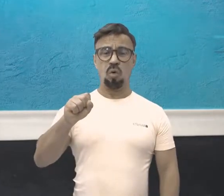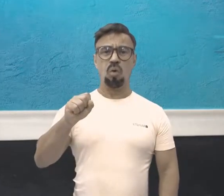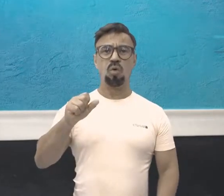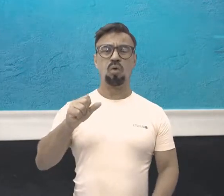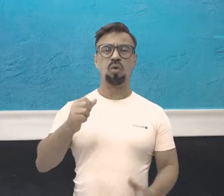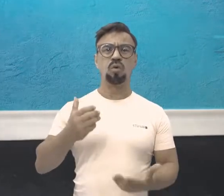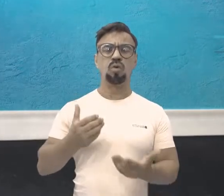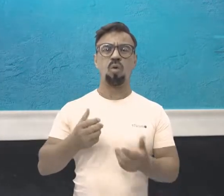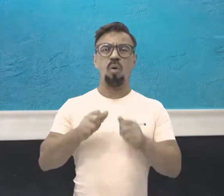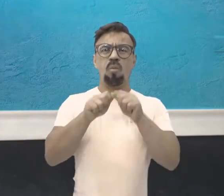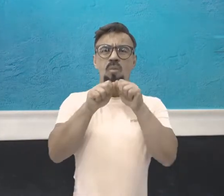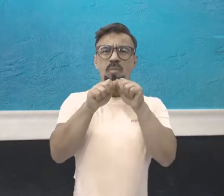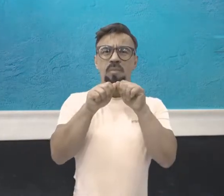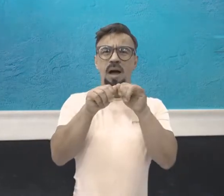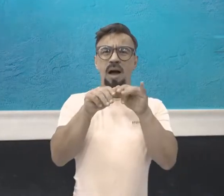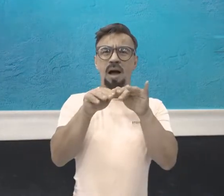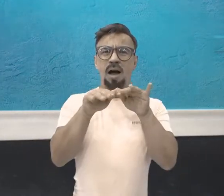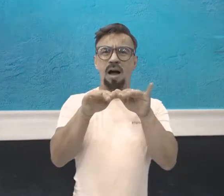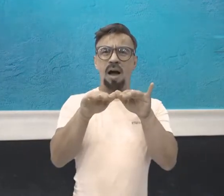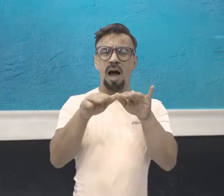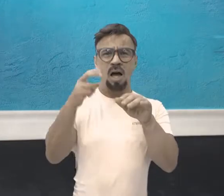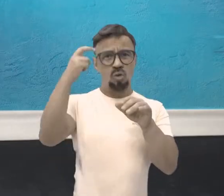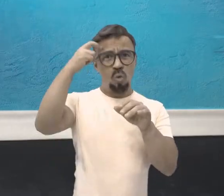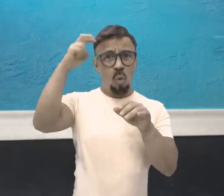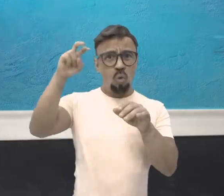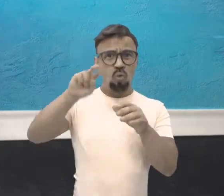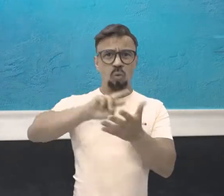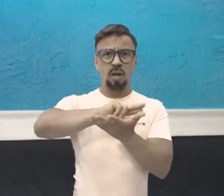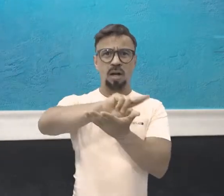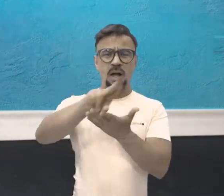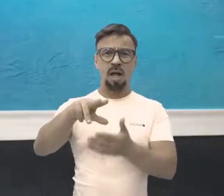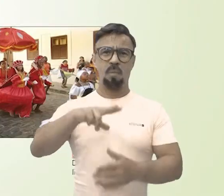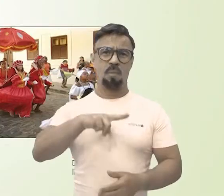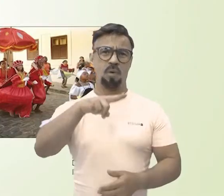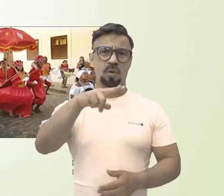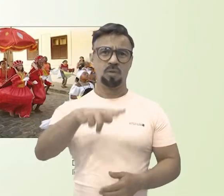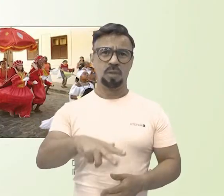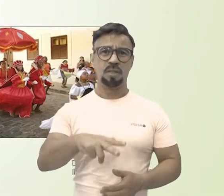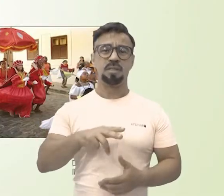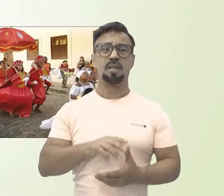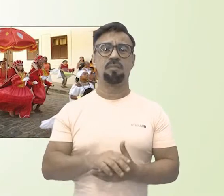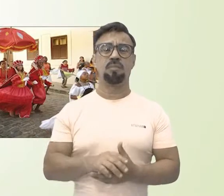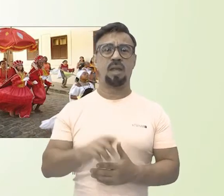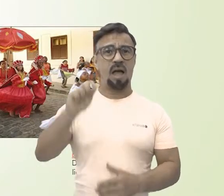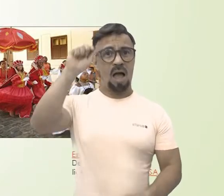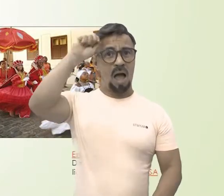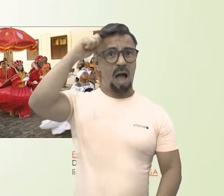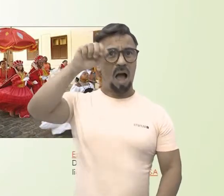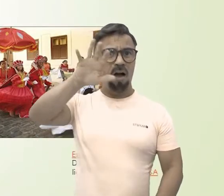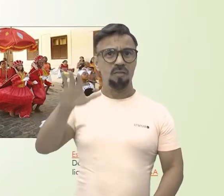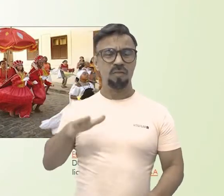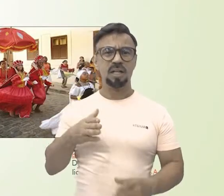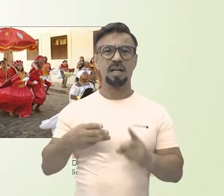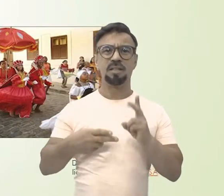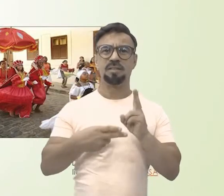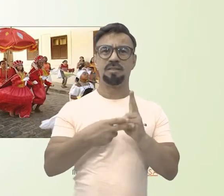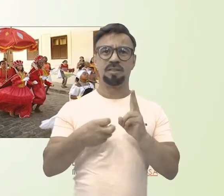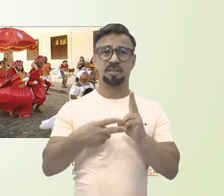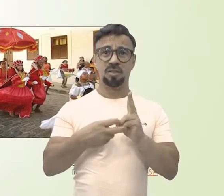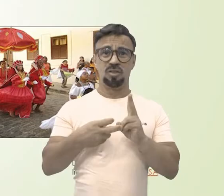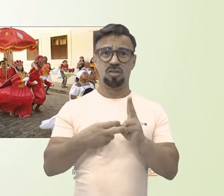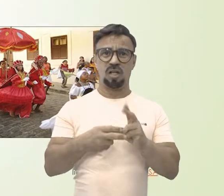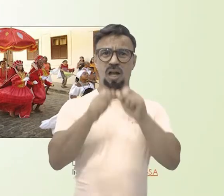a miscigenação de várias culturas, portuguesa, africanas e indígenas.